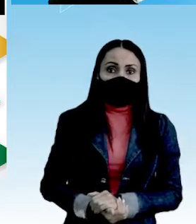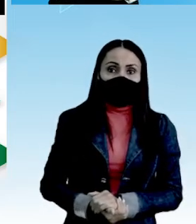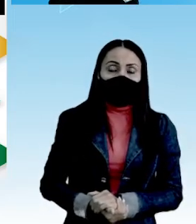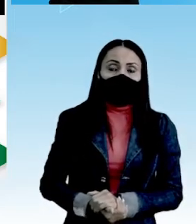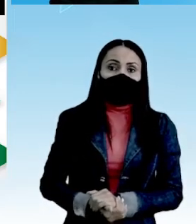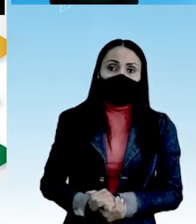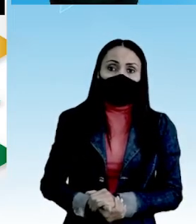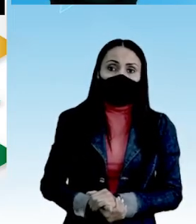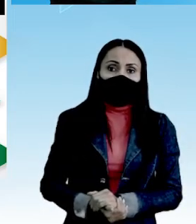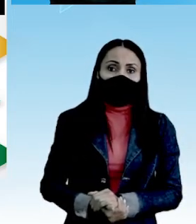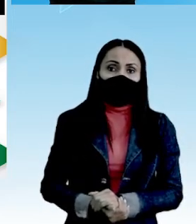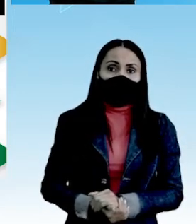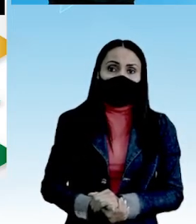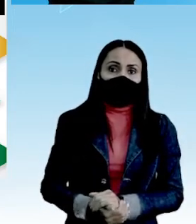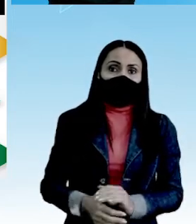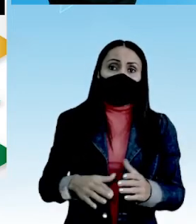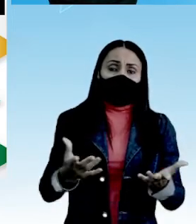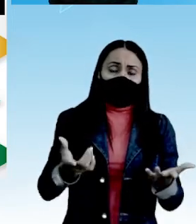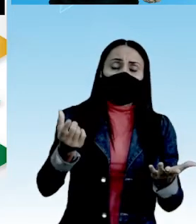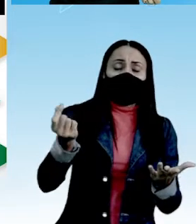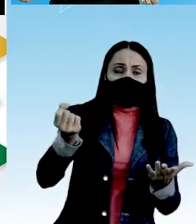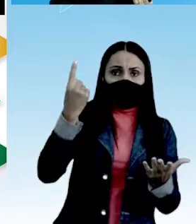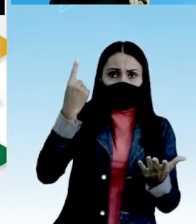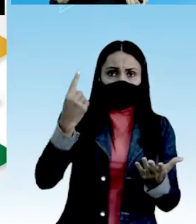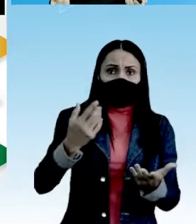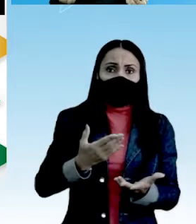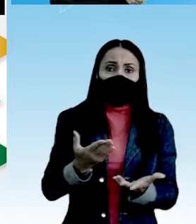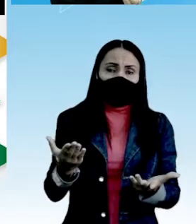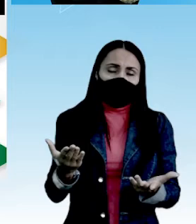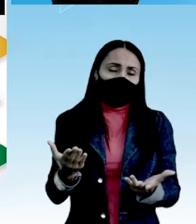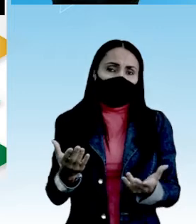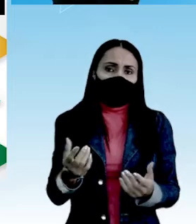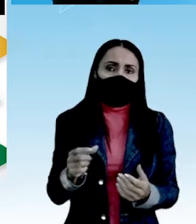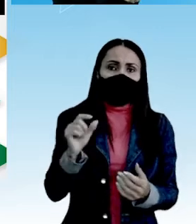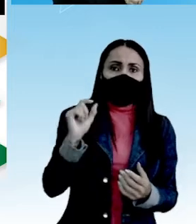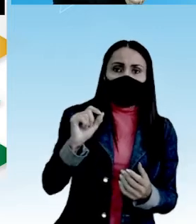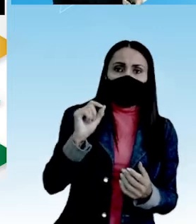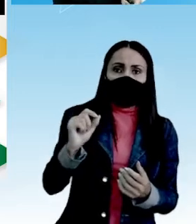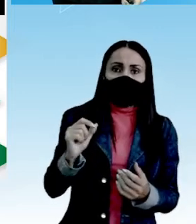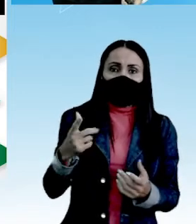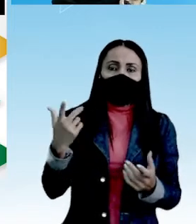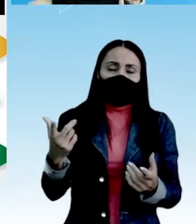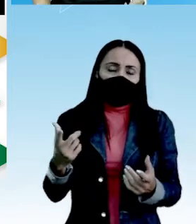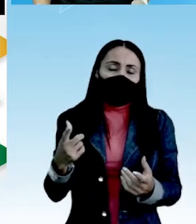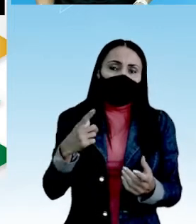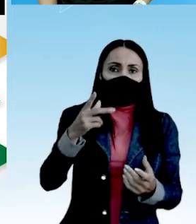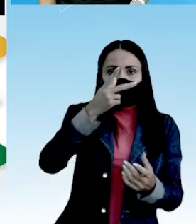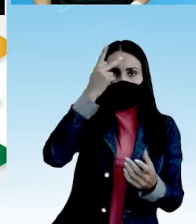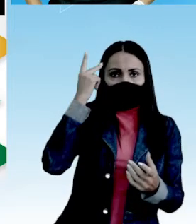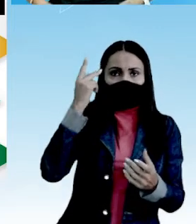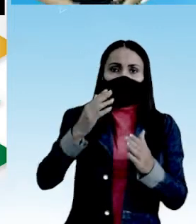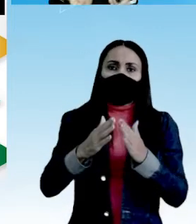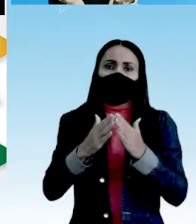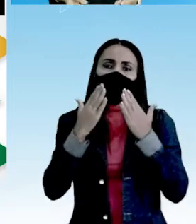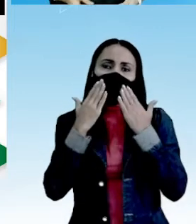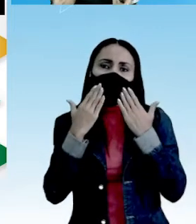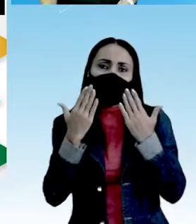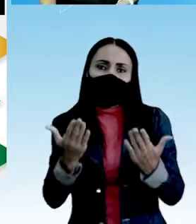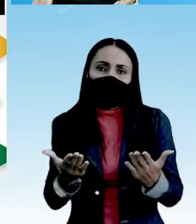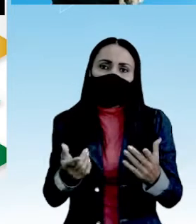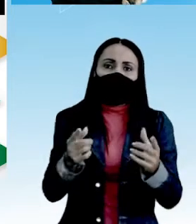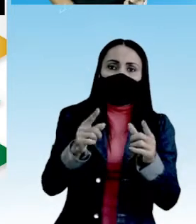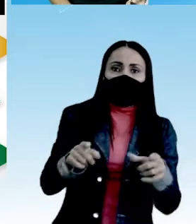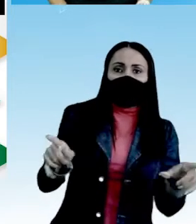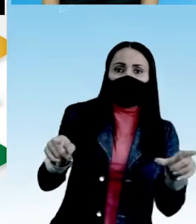pendurado, que é um absurdo. Então, que corpo estranho era esse? Então, e nos shows as pessoas pediam para ela cantar essa música e o governo não